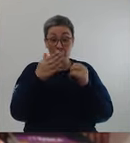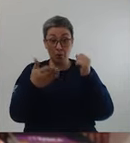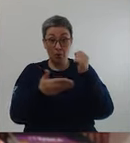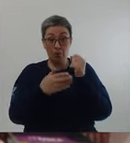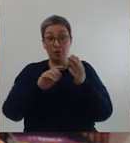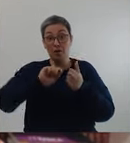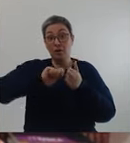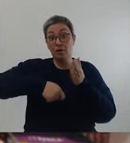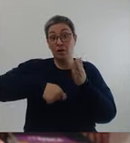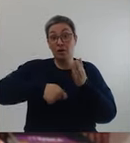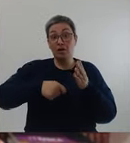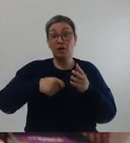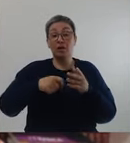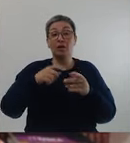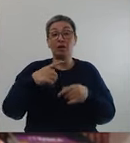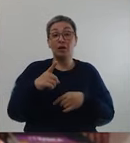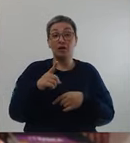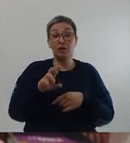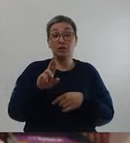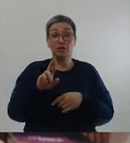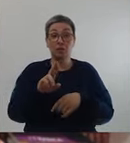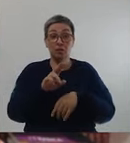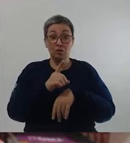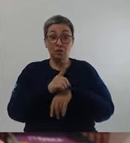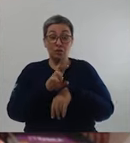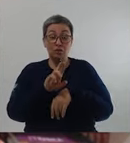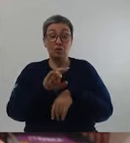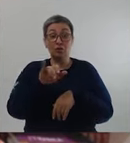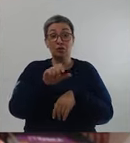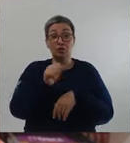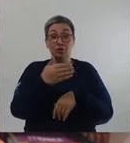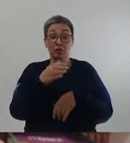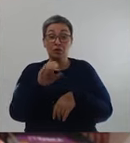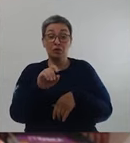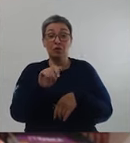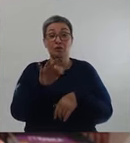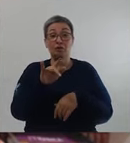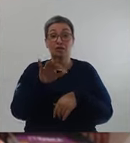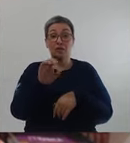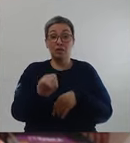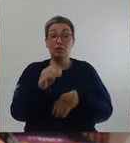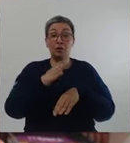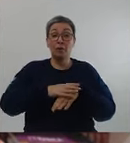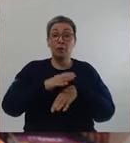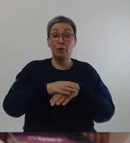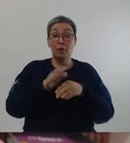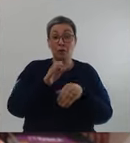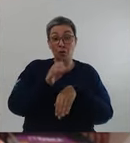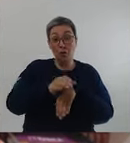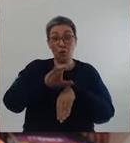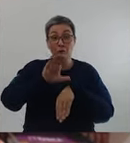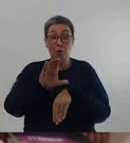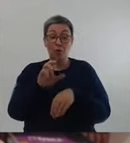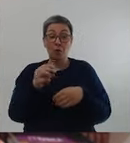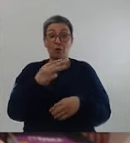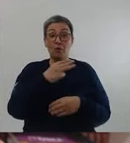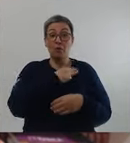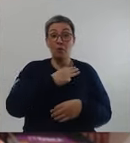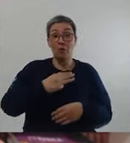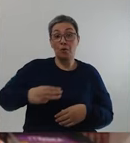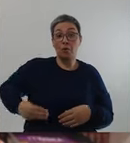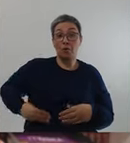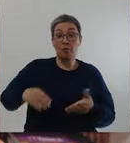baixa, assinado pelo Dr. João Alfredo Correia de Oliveira, do meu conselho, ministro